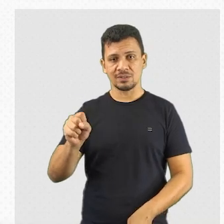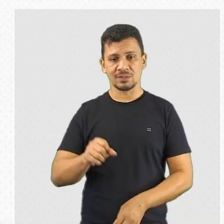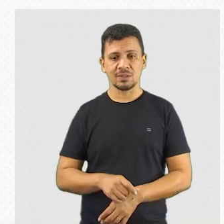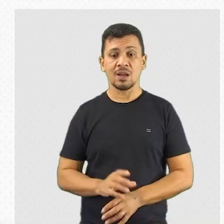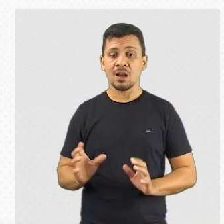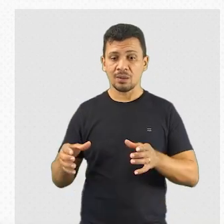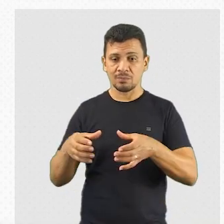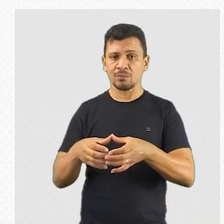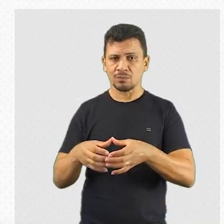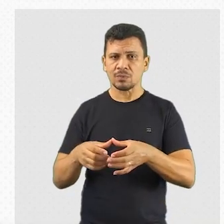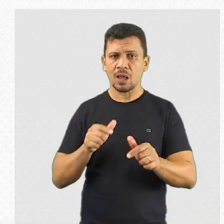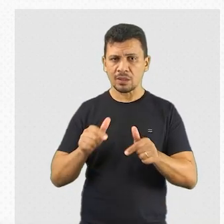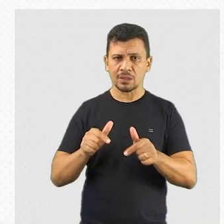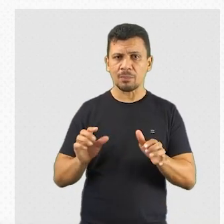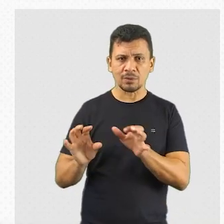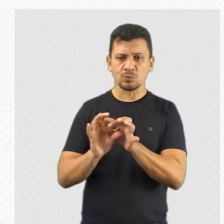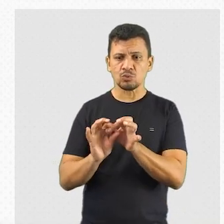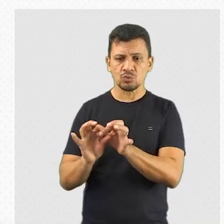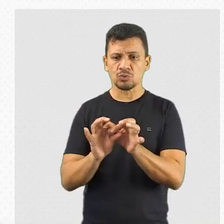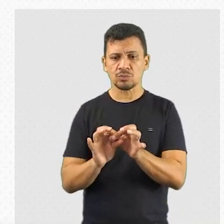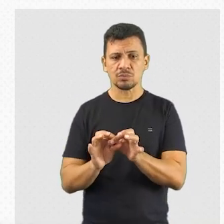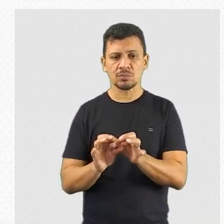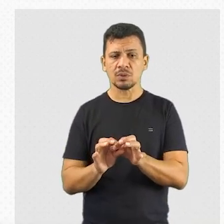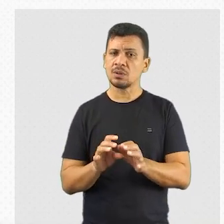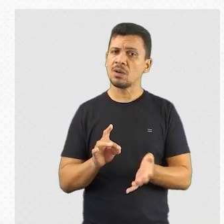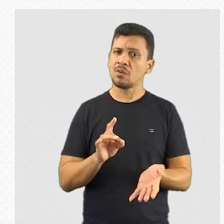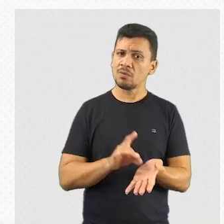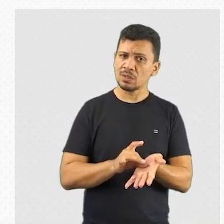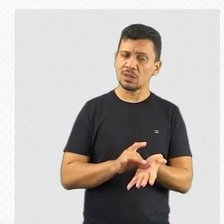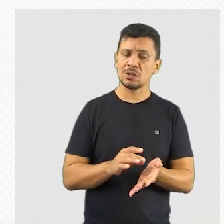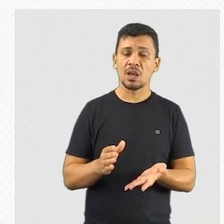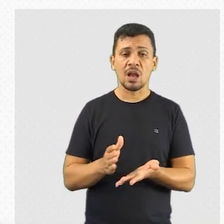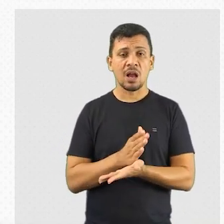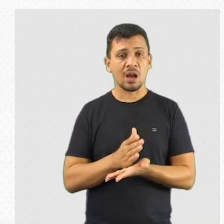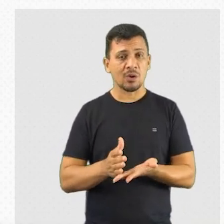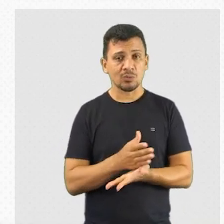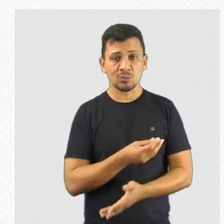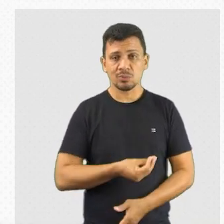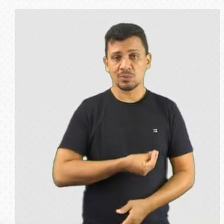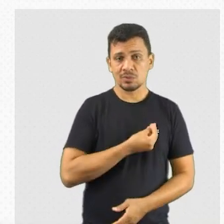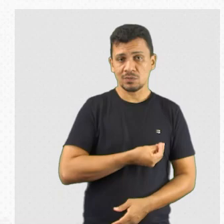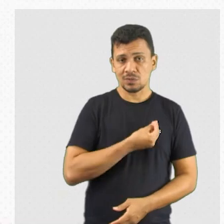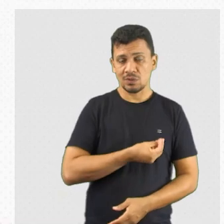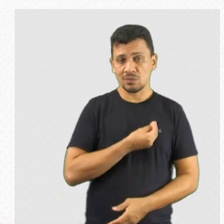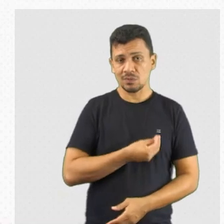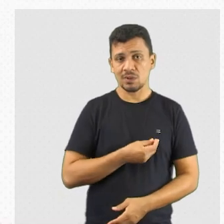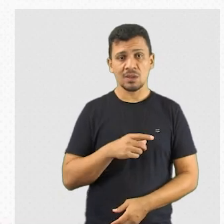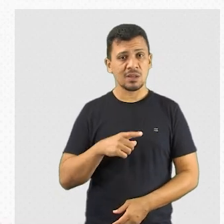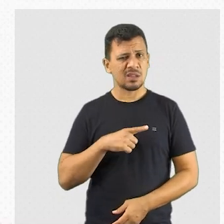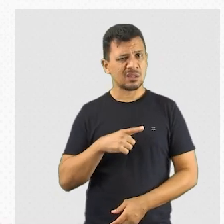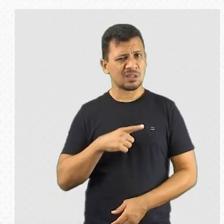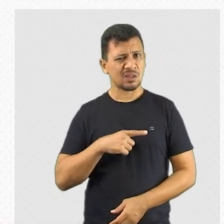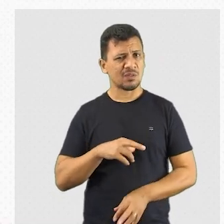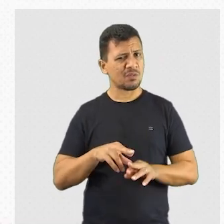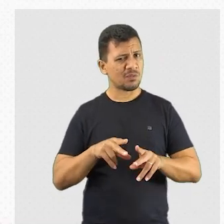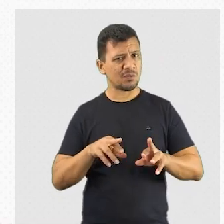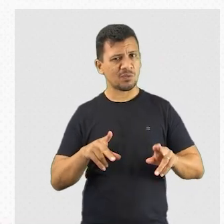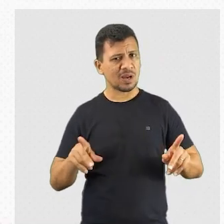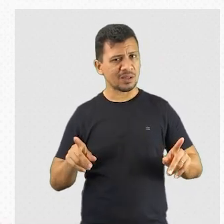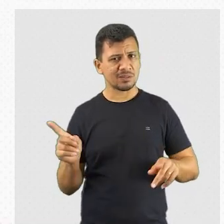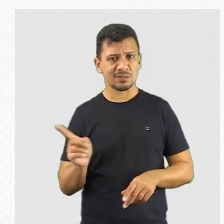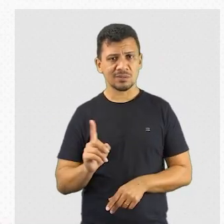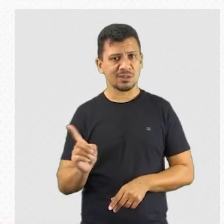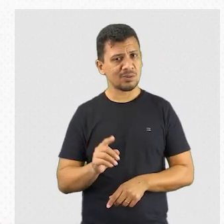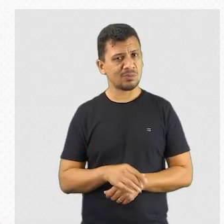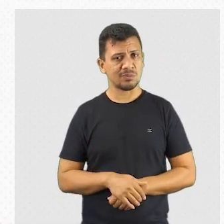em conjunto, né? Também é verdade, mas nem todos os seres vivos, né, possuem várias organelas, né? Por